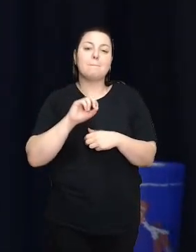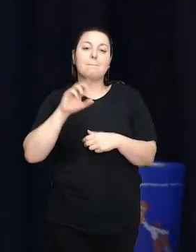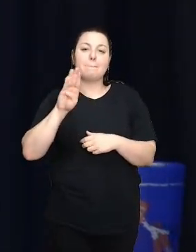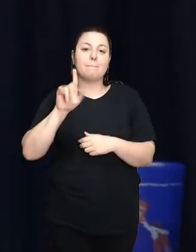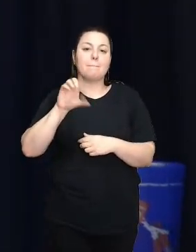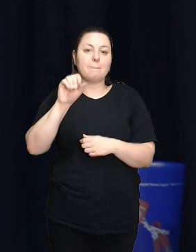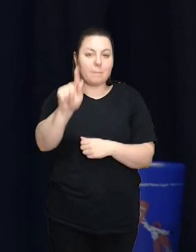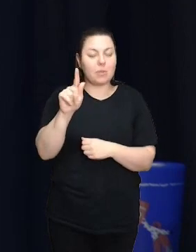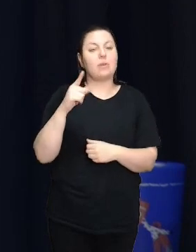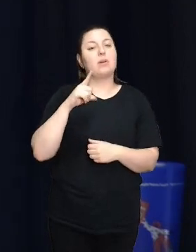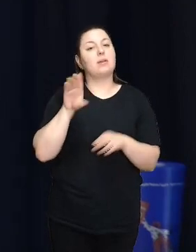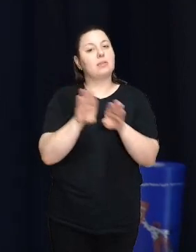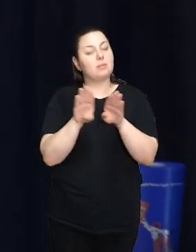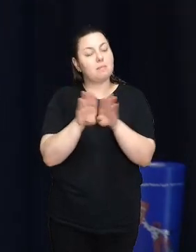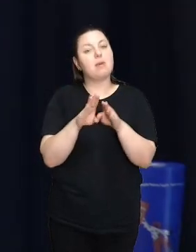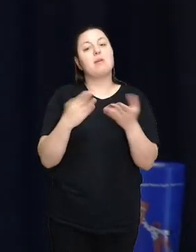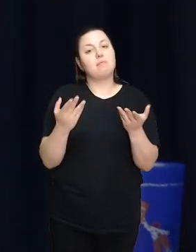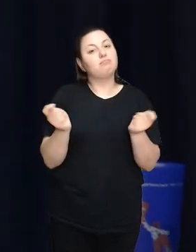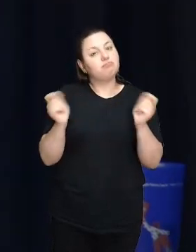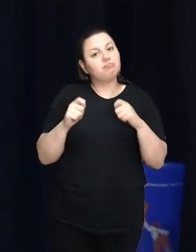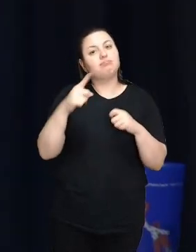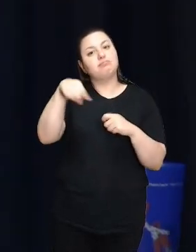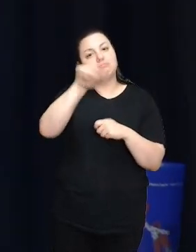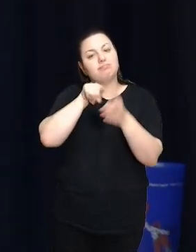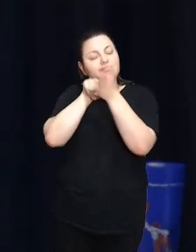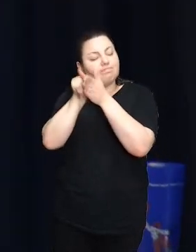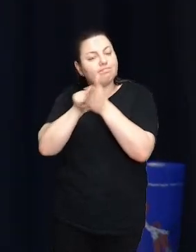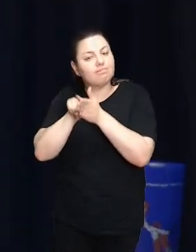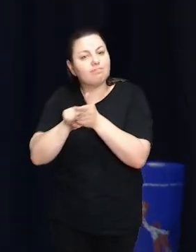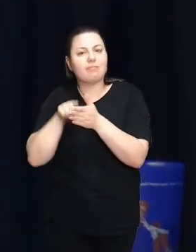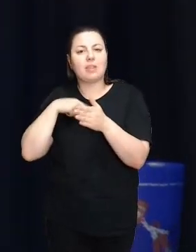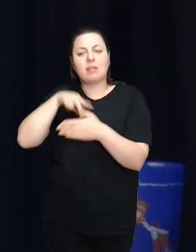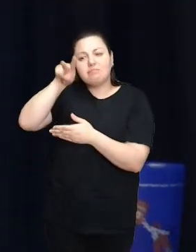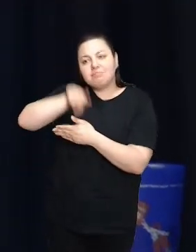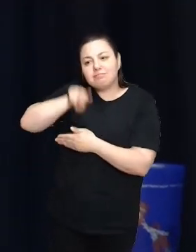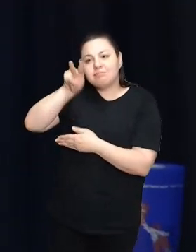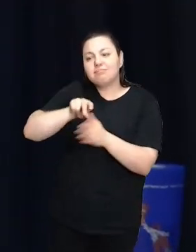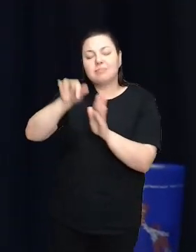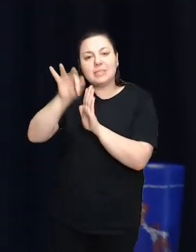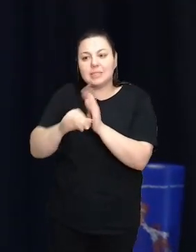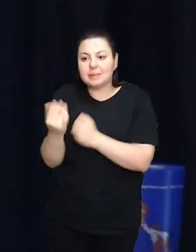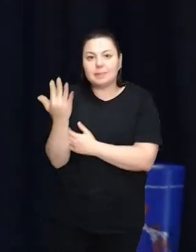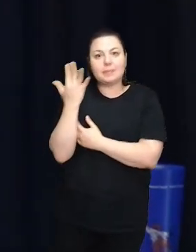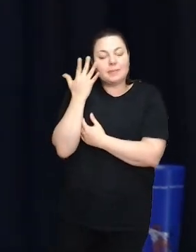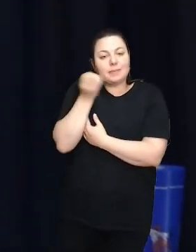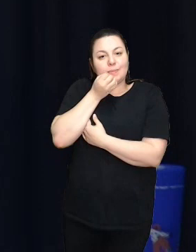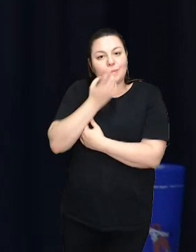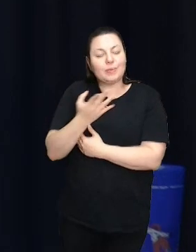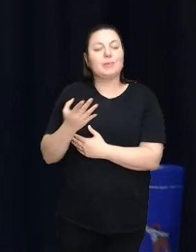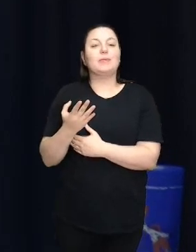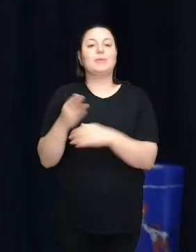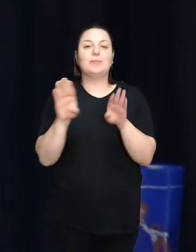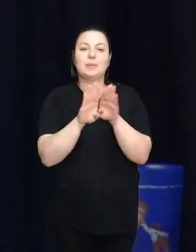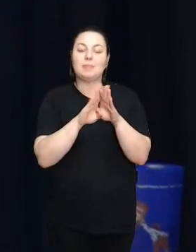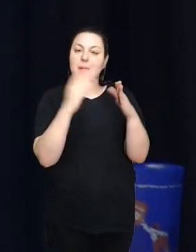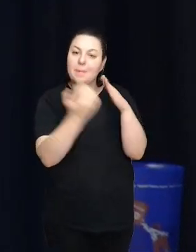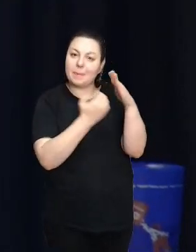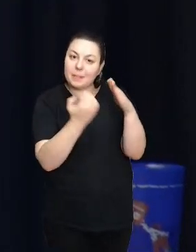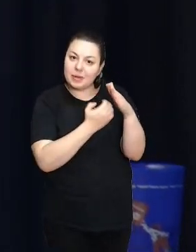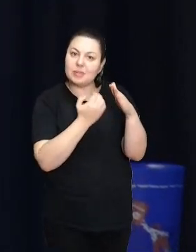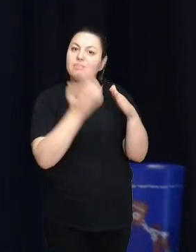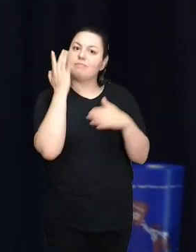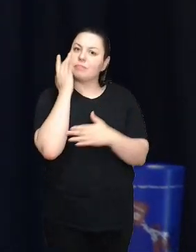com conteúdos inspiradores, conteúdos de empresas também. Eu acho que a Mature está tendo, assim, uma grande